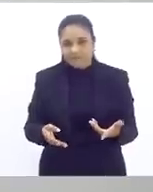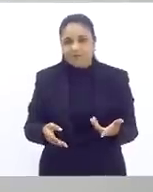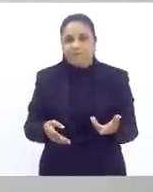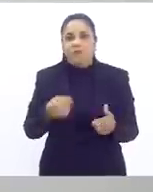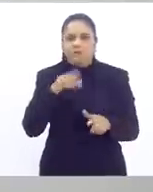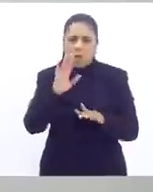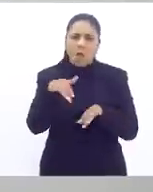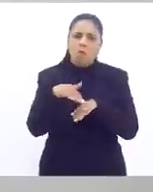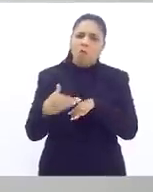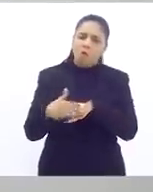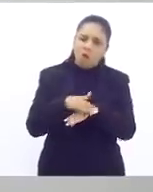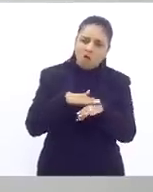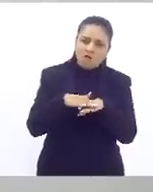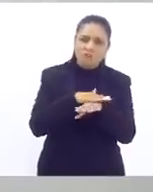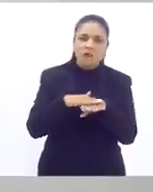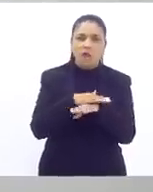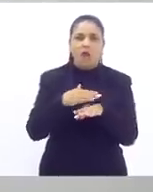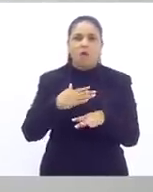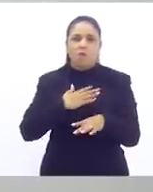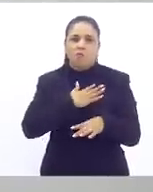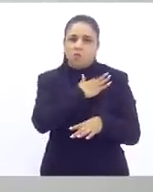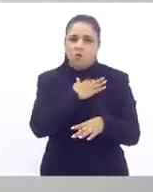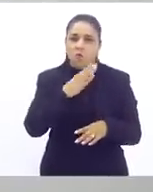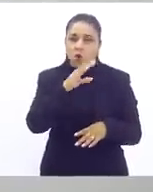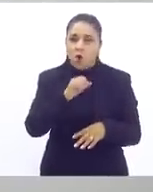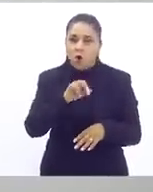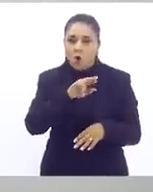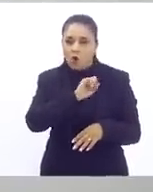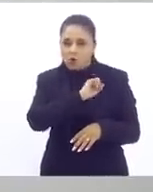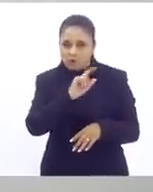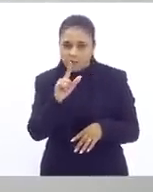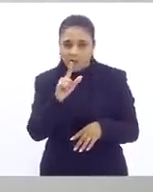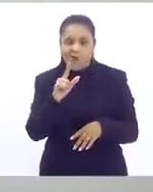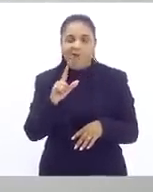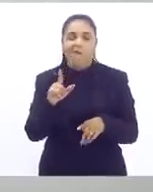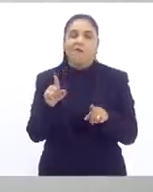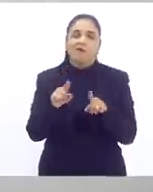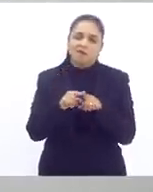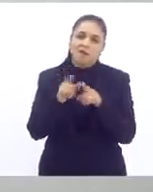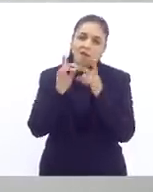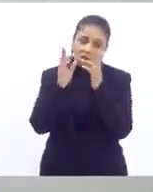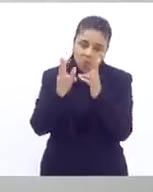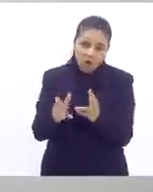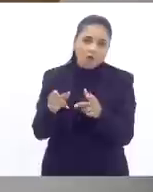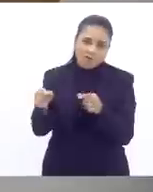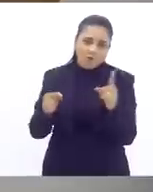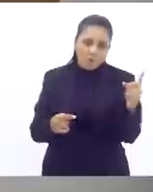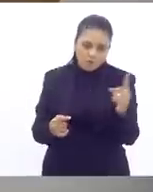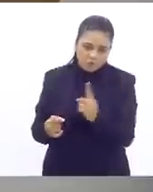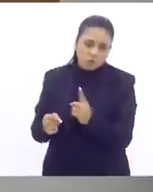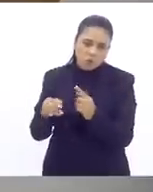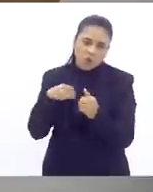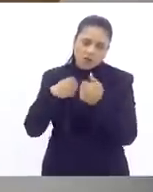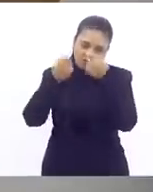com Coronel Neto com a sardinha que eles vão confirmar essa história toda aí que vai ver uma pessoa lá para trabalhar com a gente tá bom